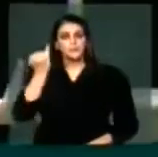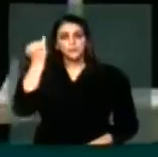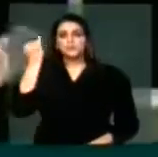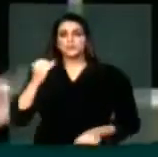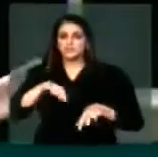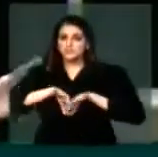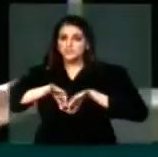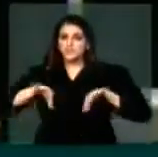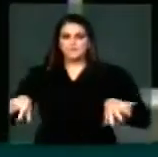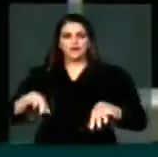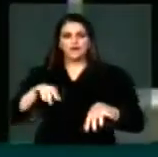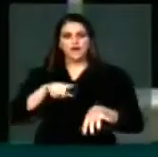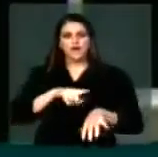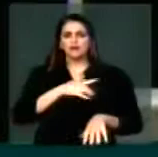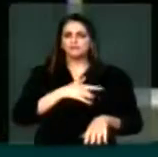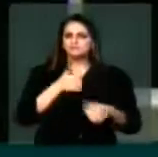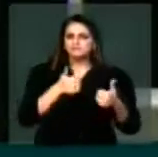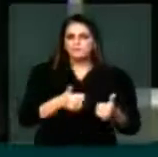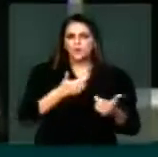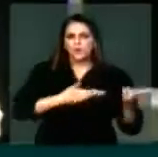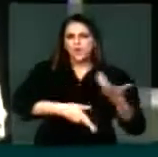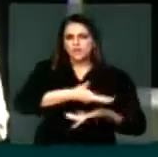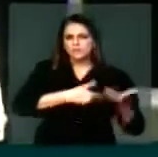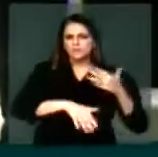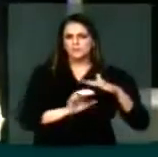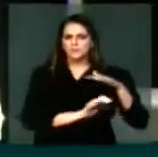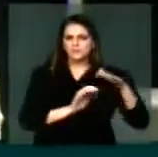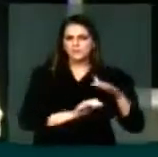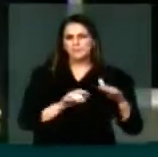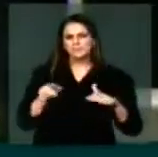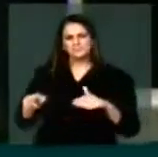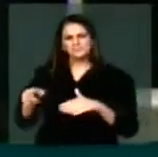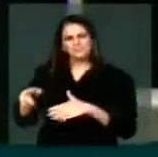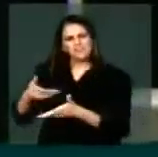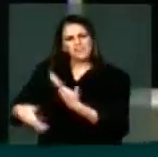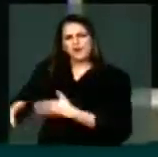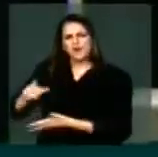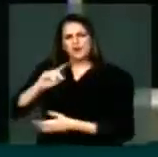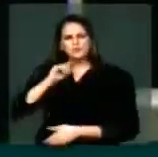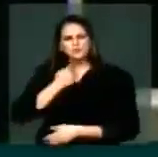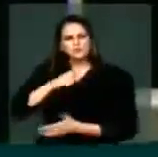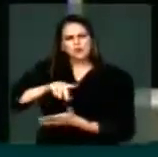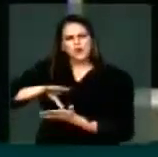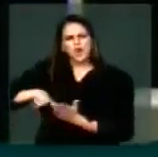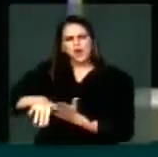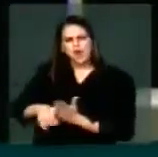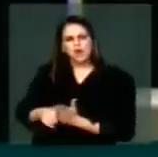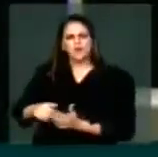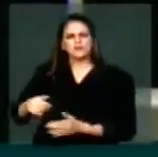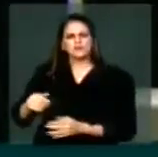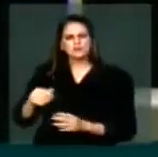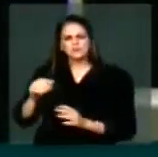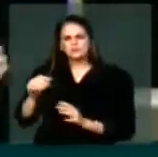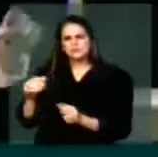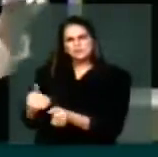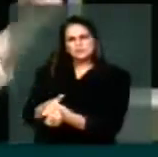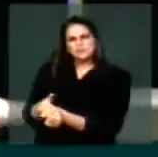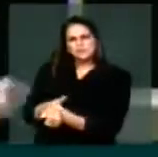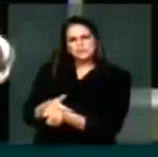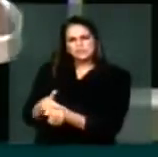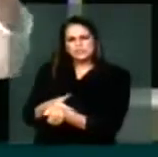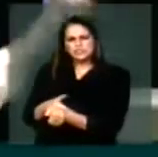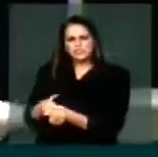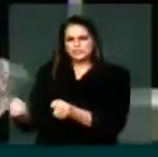separar relações sadias com empresas brasileiras daqueles que se corrompem, que montam esquemas às escuras, aqueles esquemas